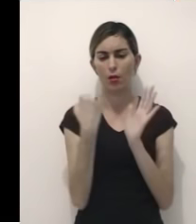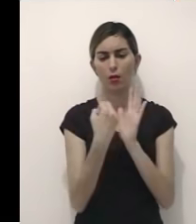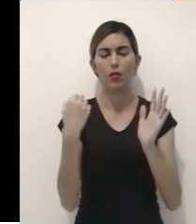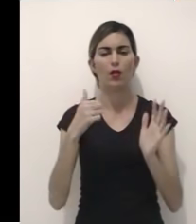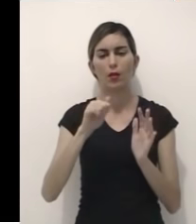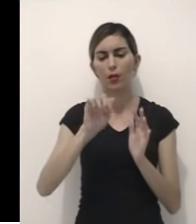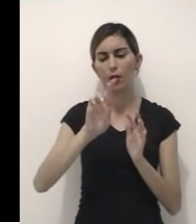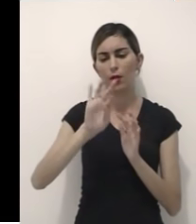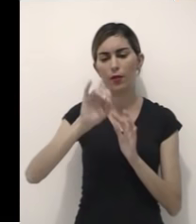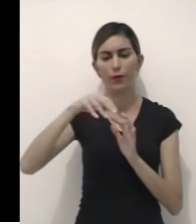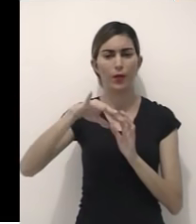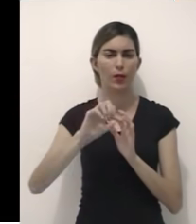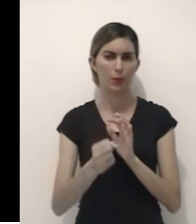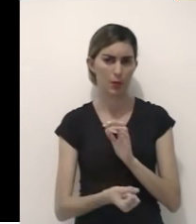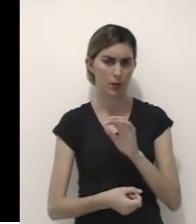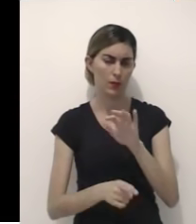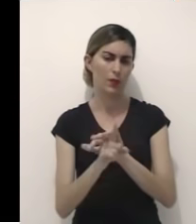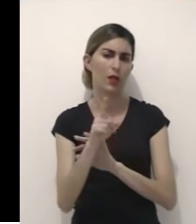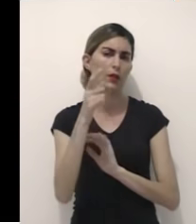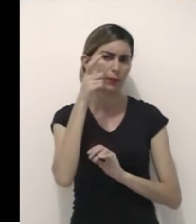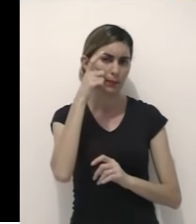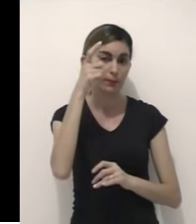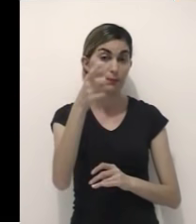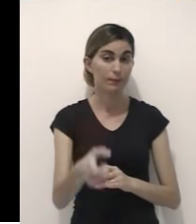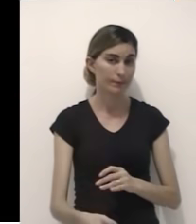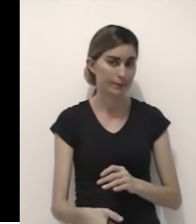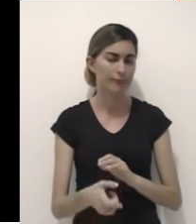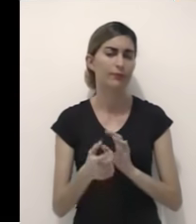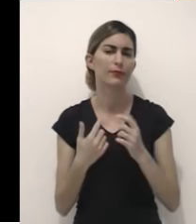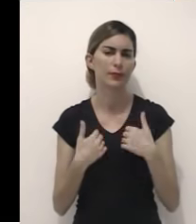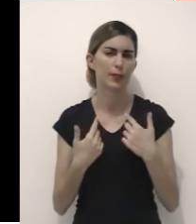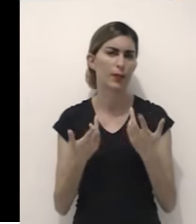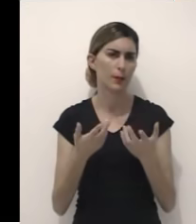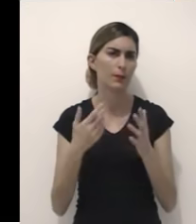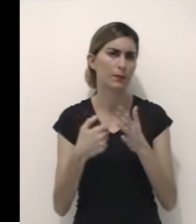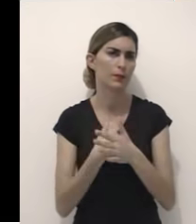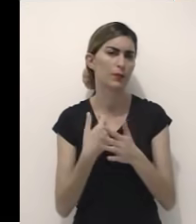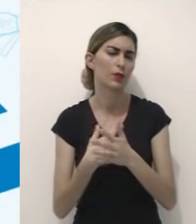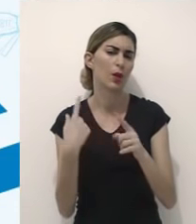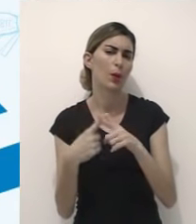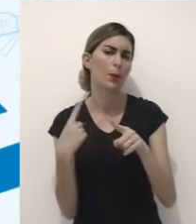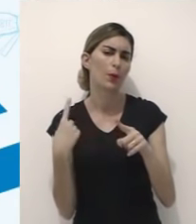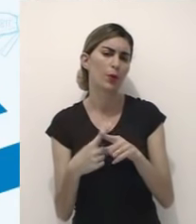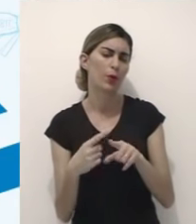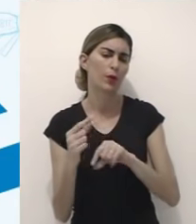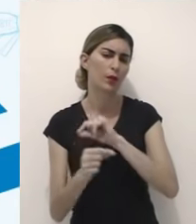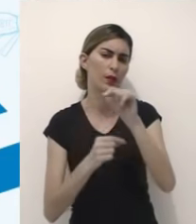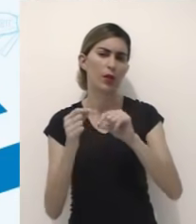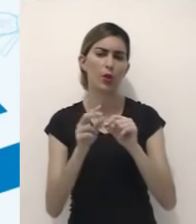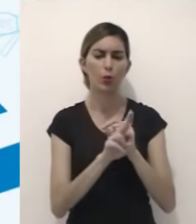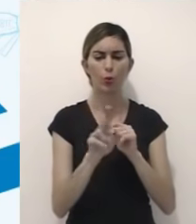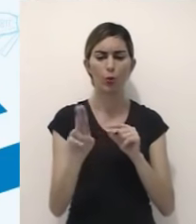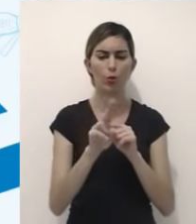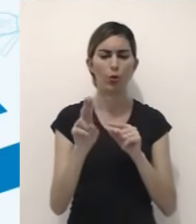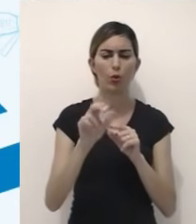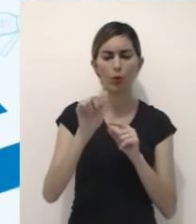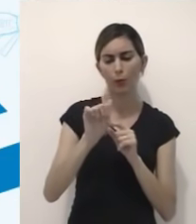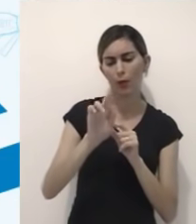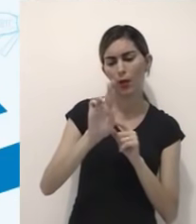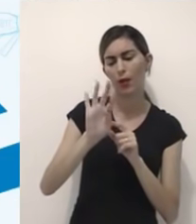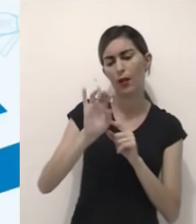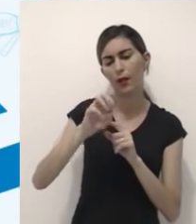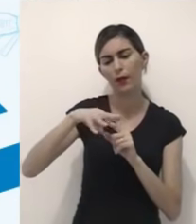E a logomarca Artemis. Uma pergunta bem interessante e que eu fiquei me questionando é por que o nome